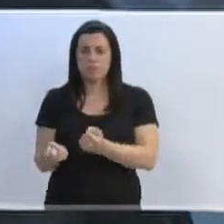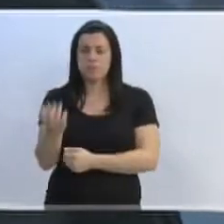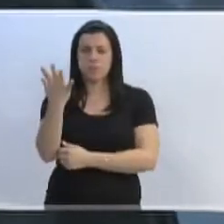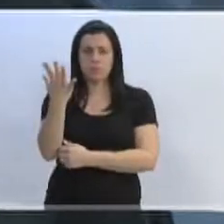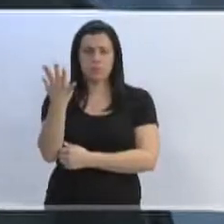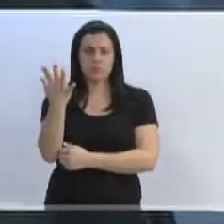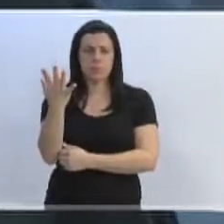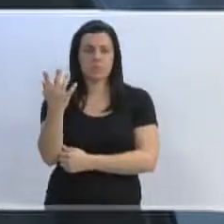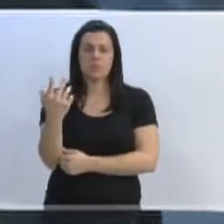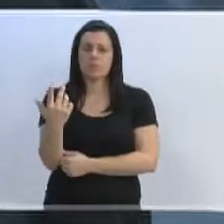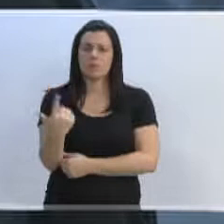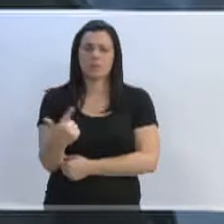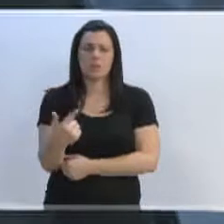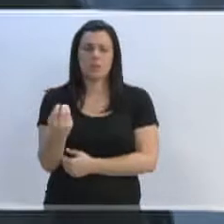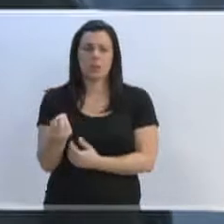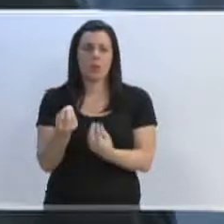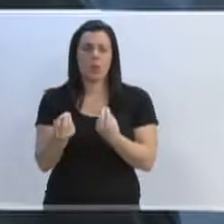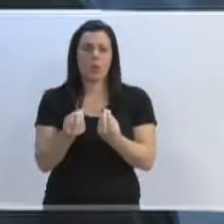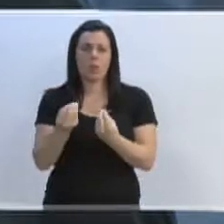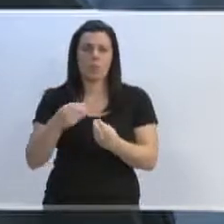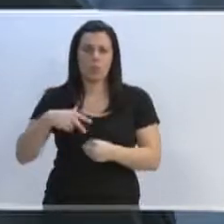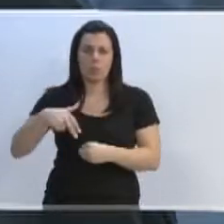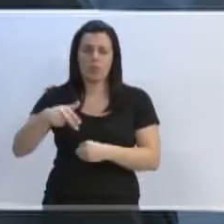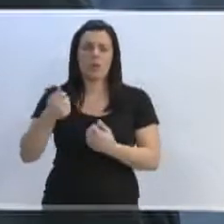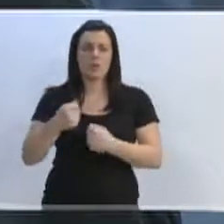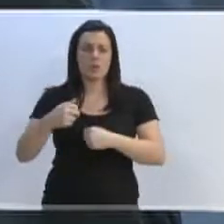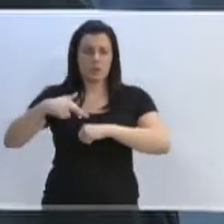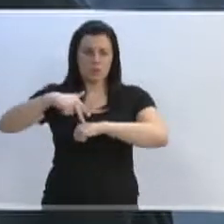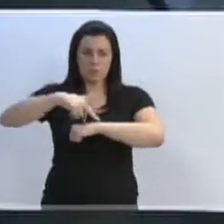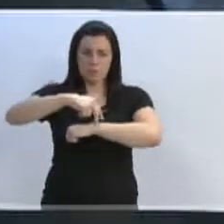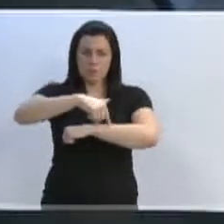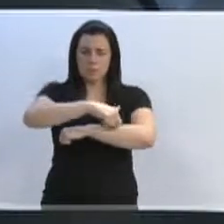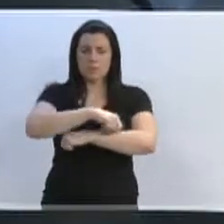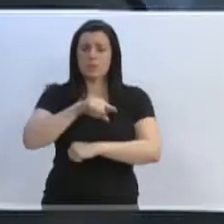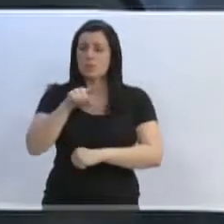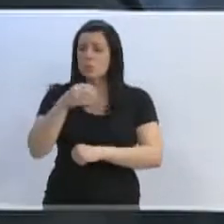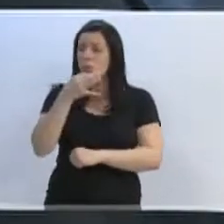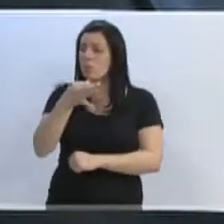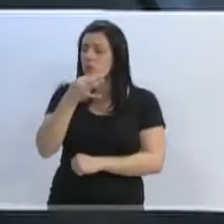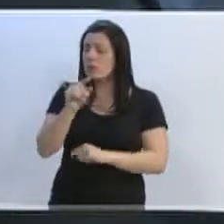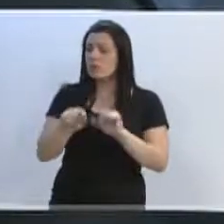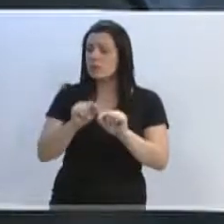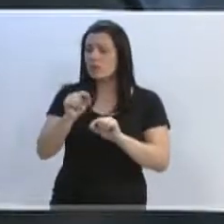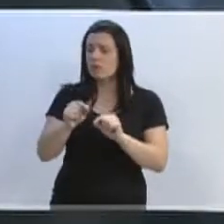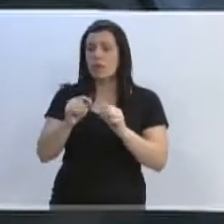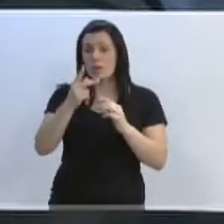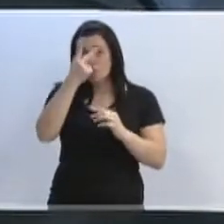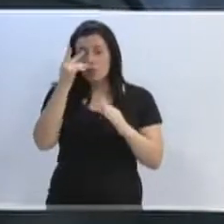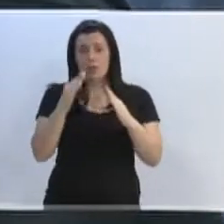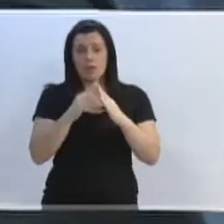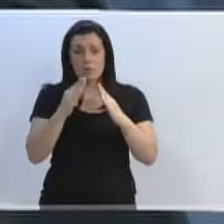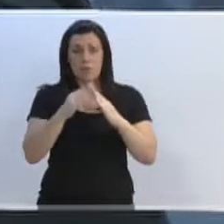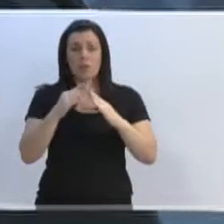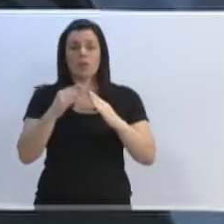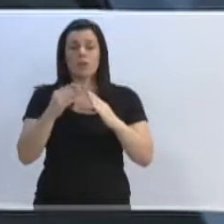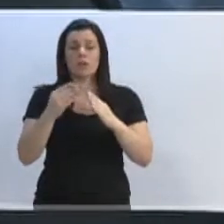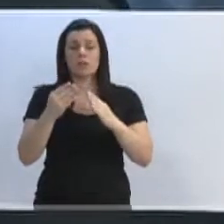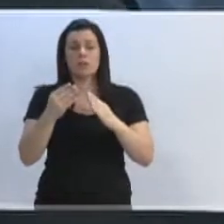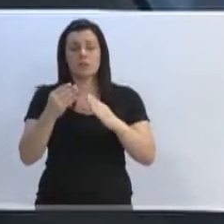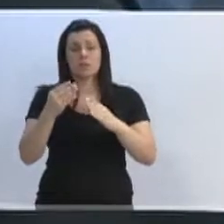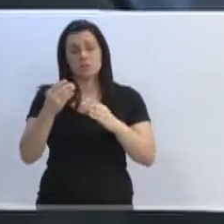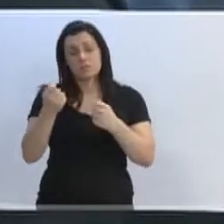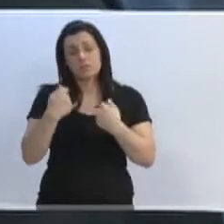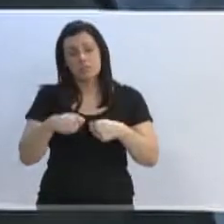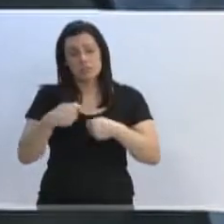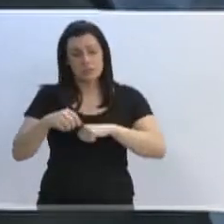asfalto. E é sempre perigoso. Né? E o que, que o senhor sugere? O morador tem que fazer calçada e a prefeitura tem que fazer